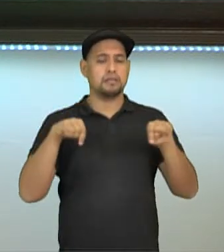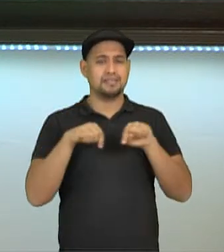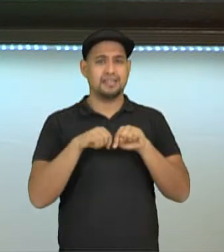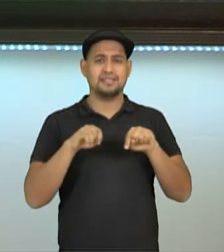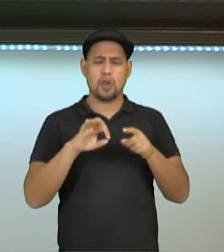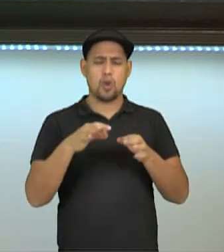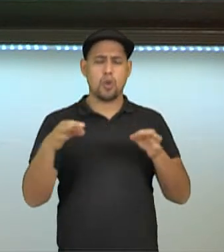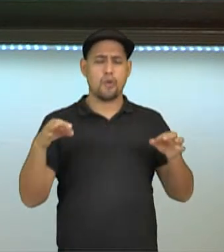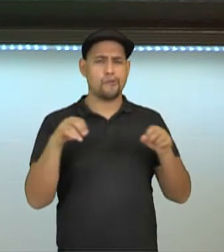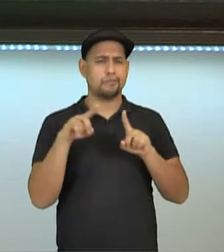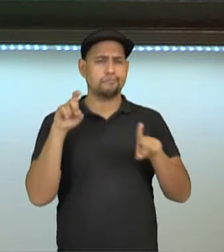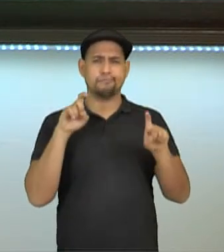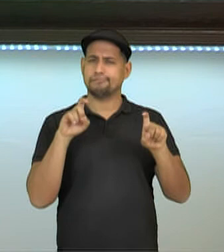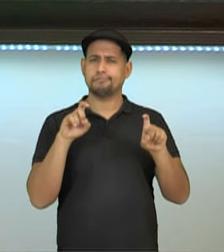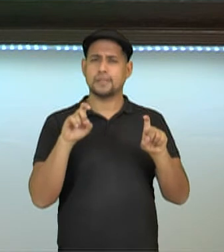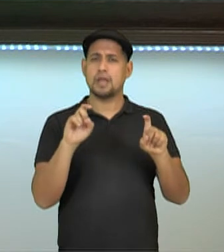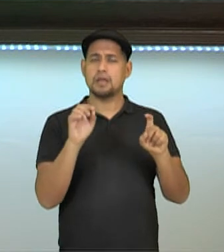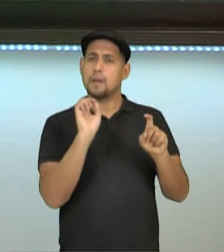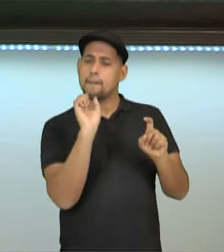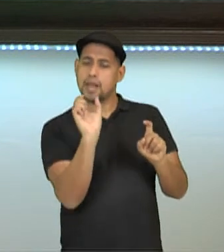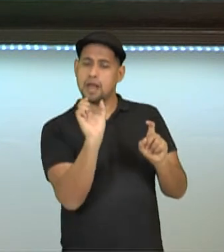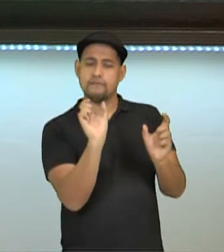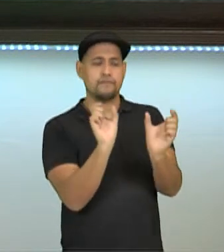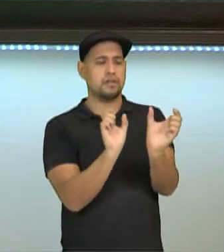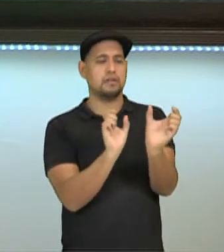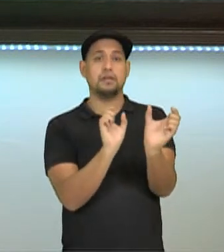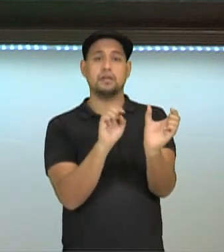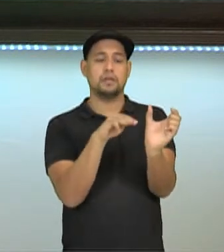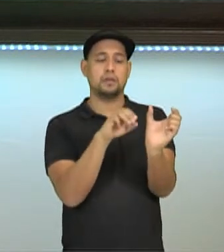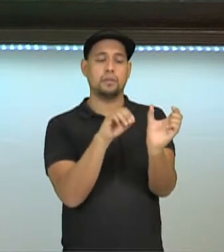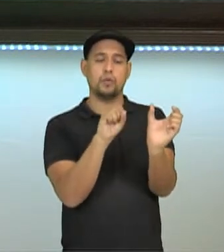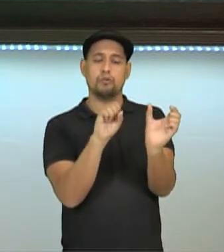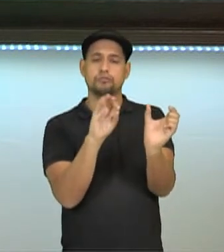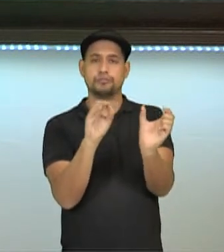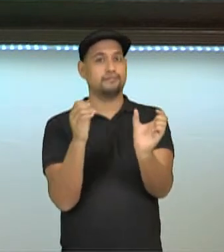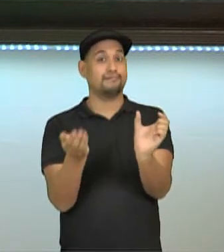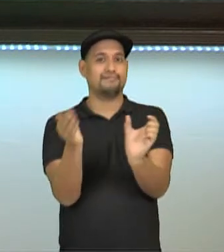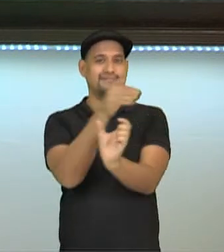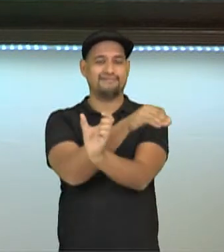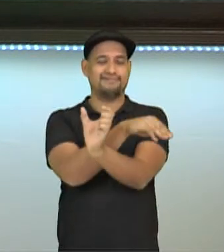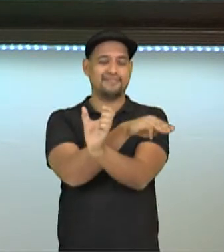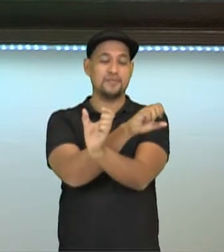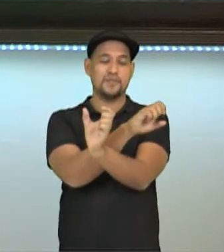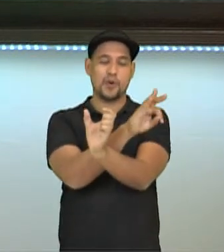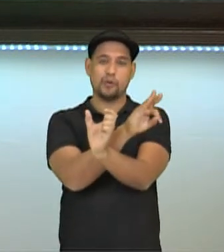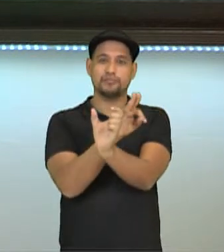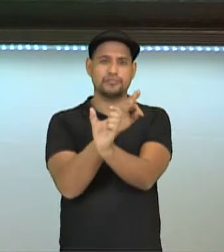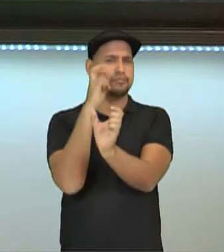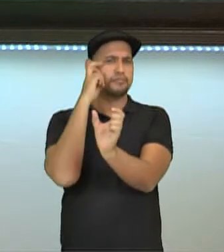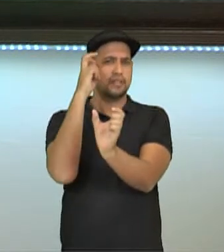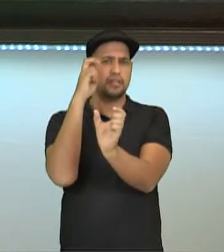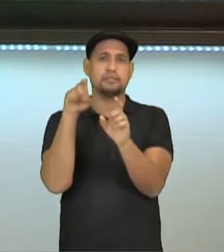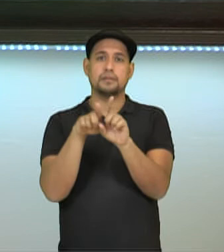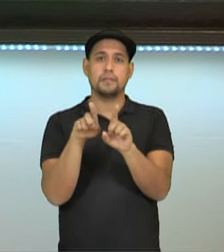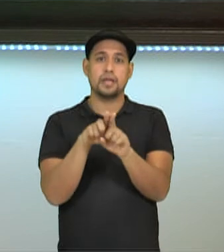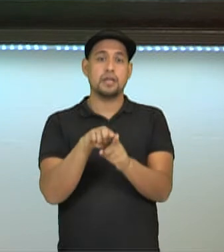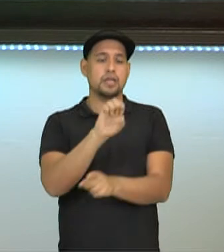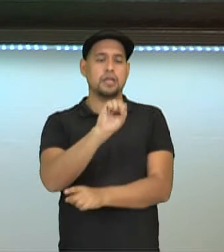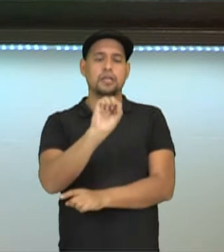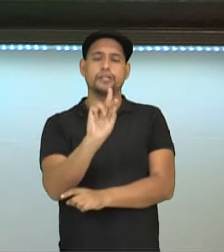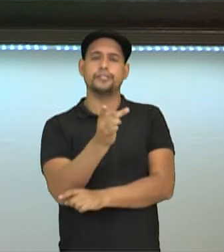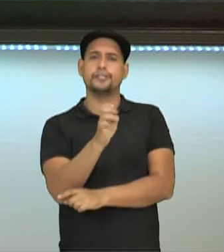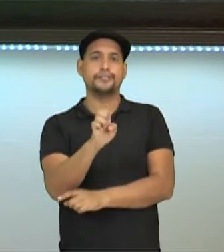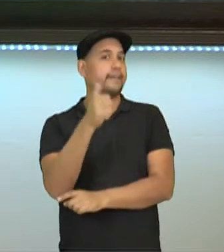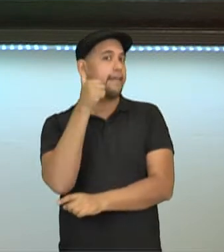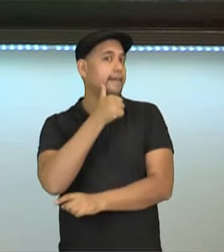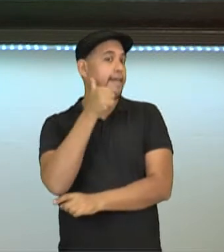vou colocar som a mais, vou colocar uma palavra à frente que vai ser the most. The most intelligent. She is the most intelligent of the